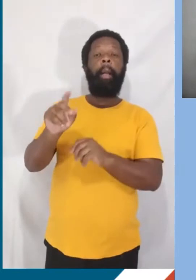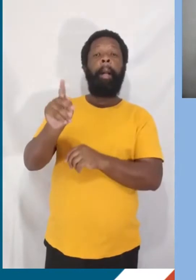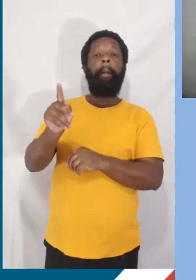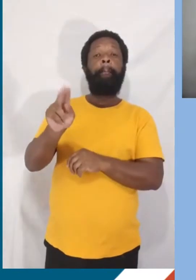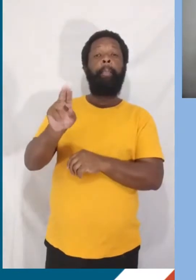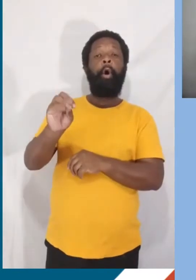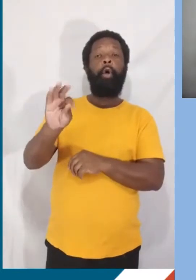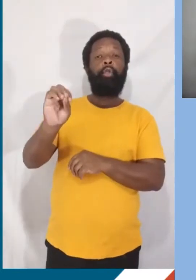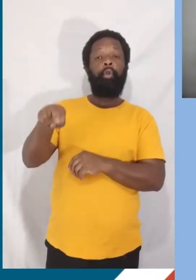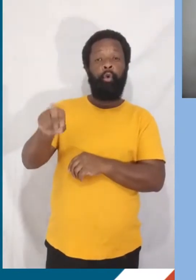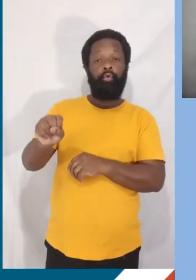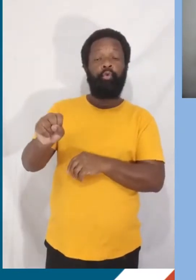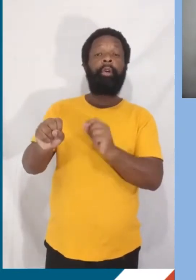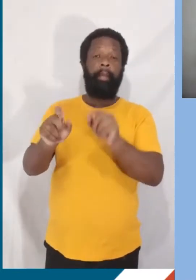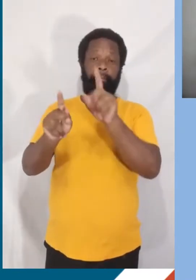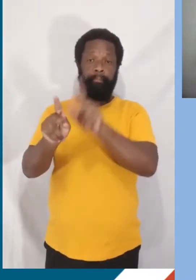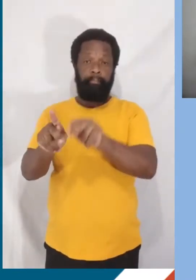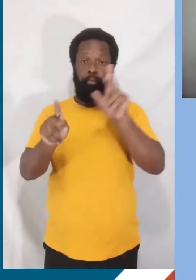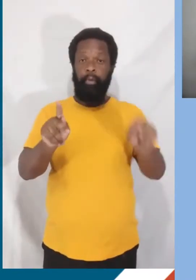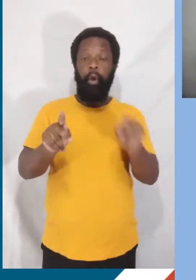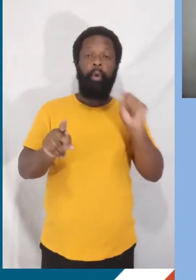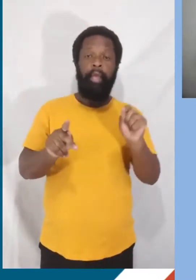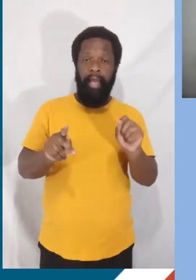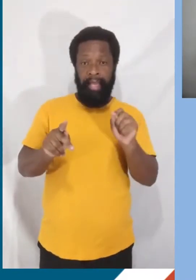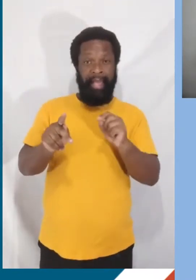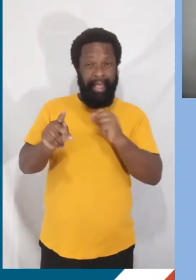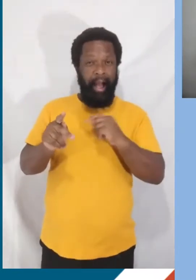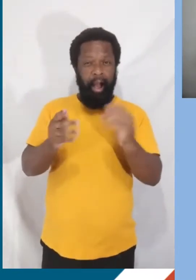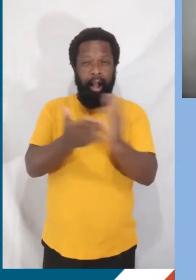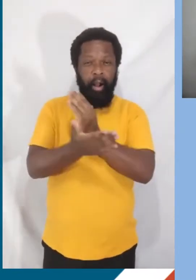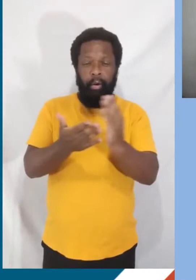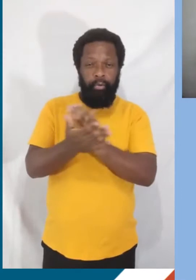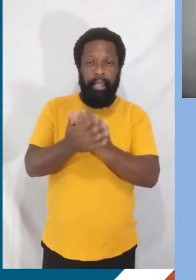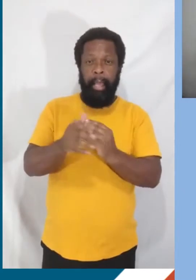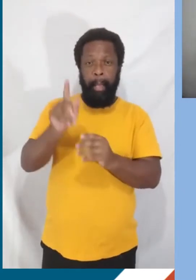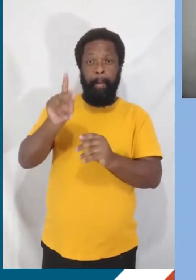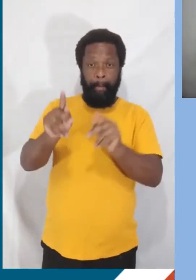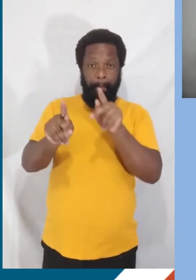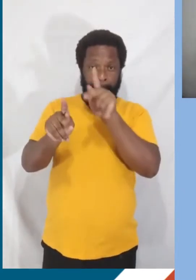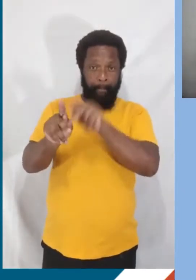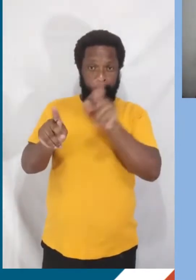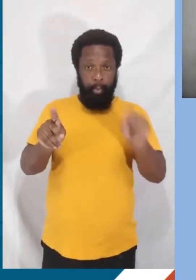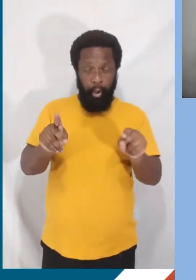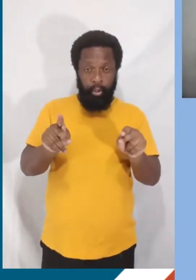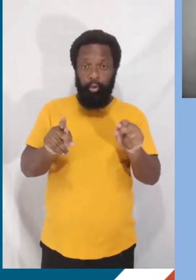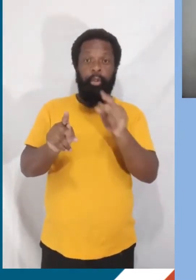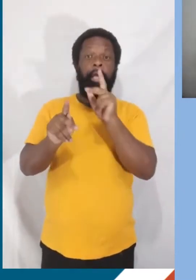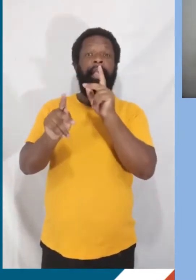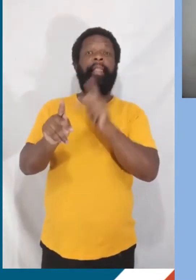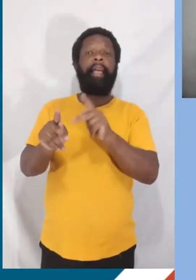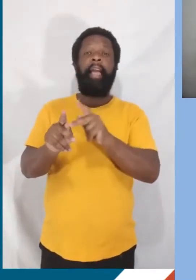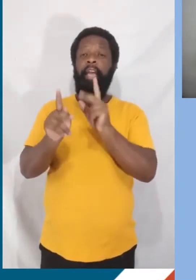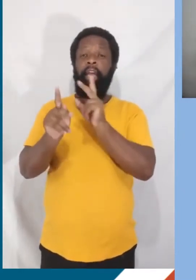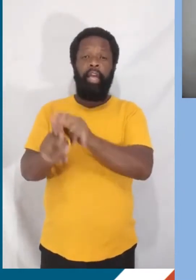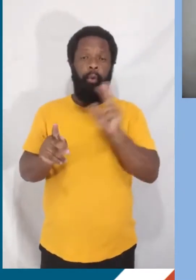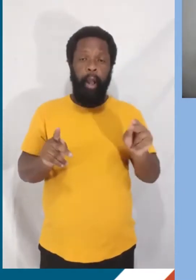Então, o que quer dizer? Que você vai ter espécies que vão ter o mesmo número de prótons, mas o que vai diferenciar uma espécie